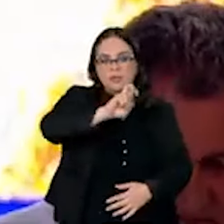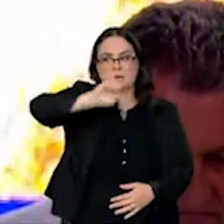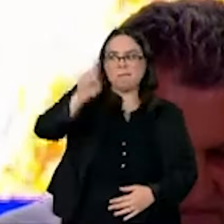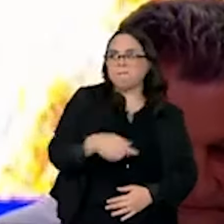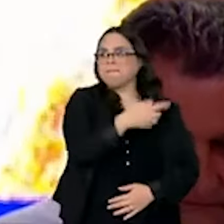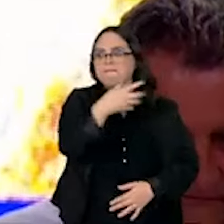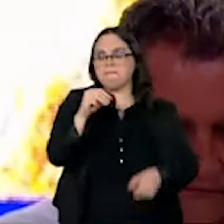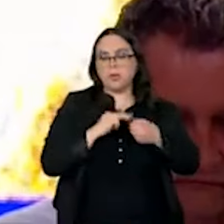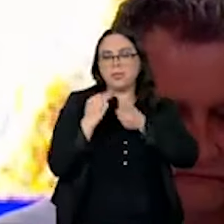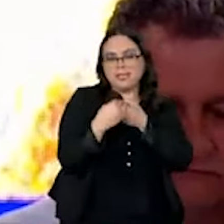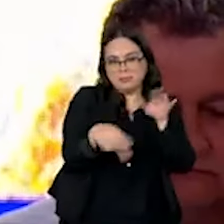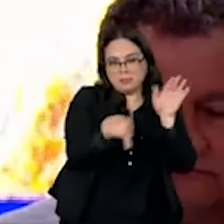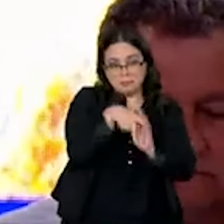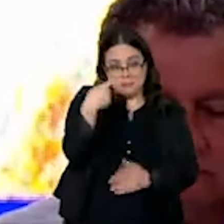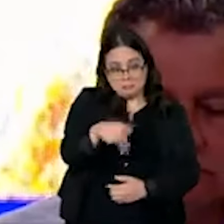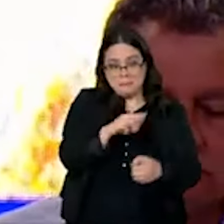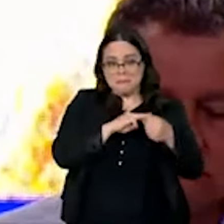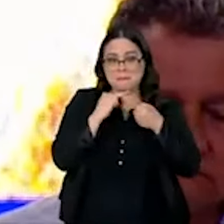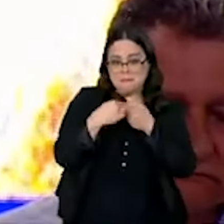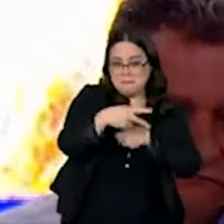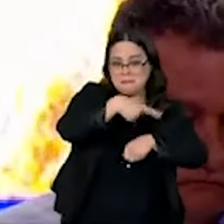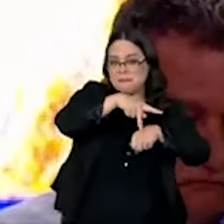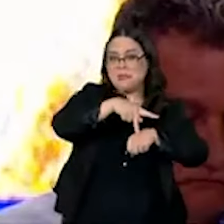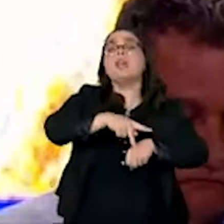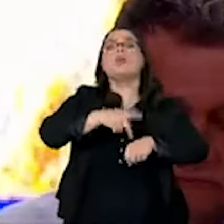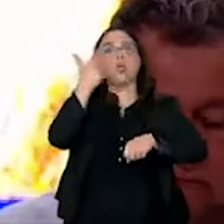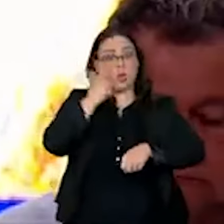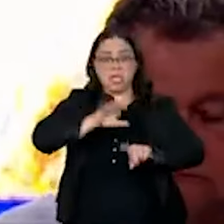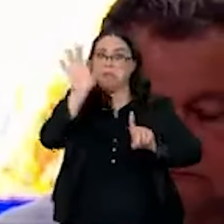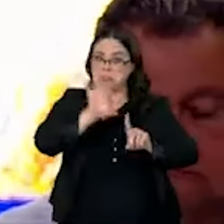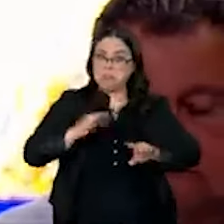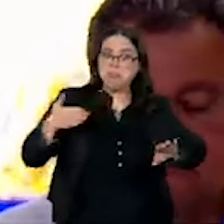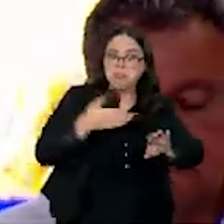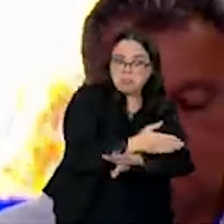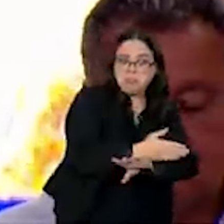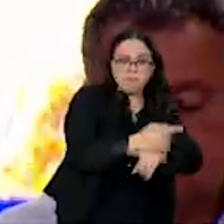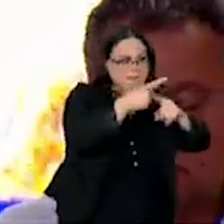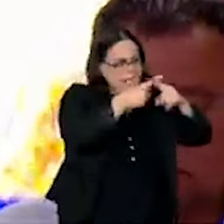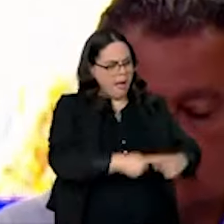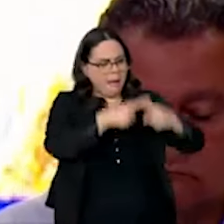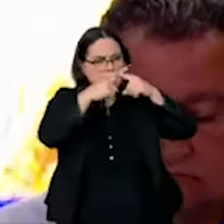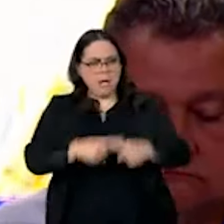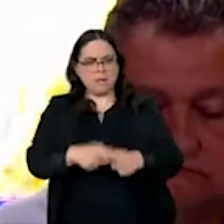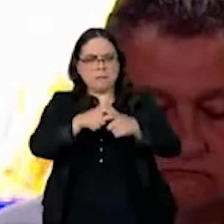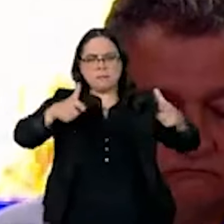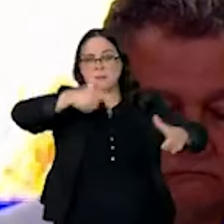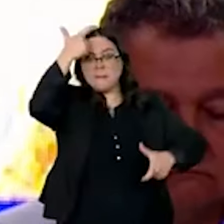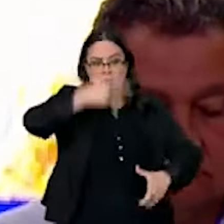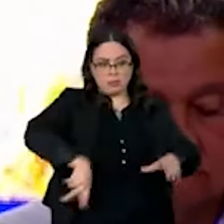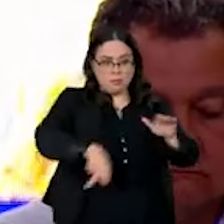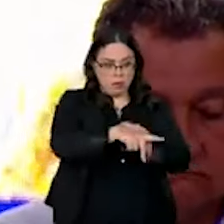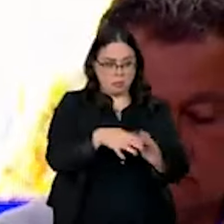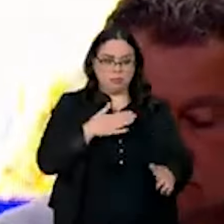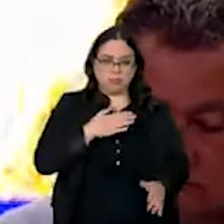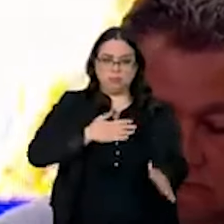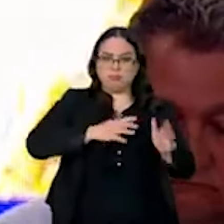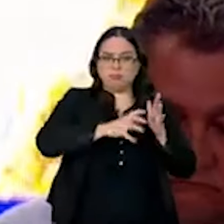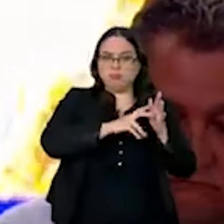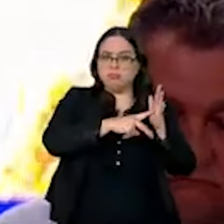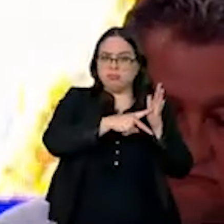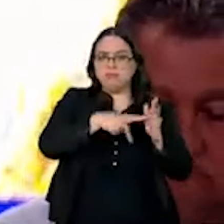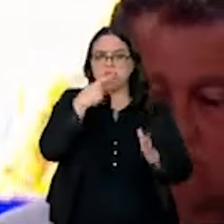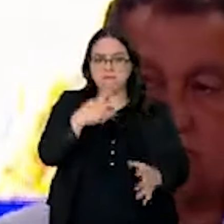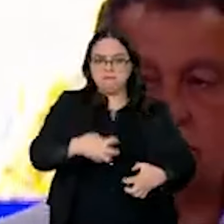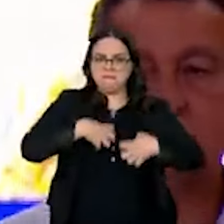5.700 municípios desse país tiveram chance de participar. E teve muita gente dentro do meu partido que ficou